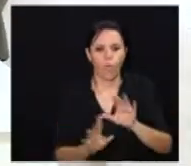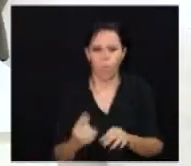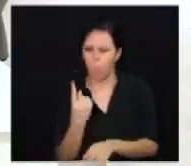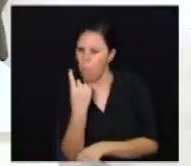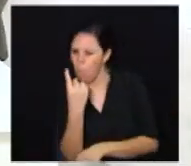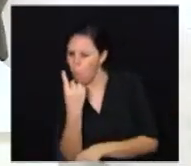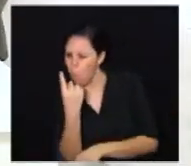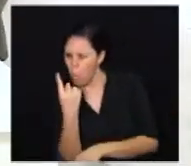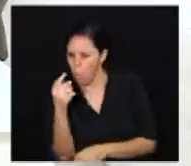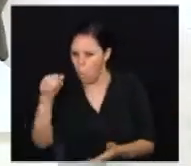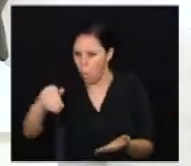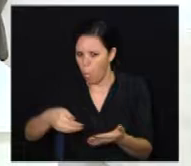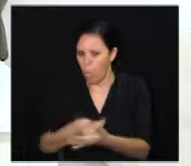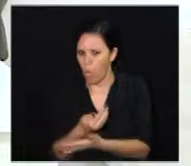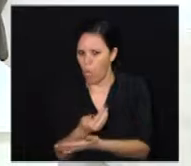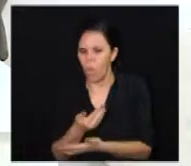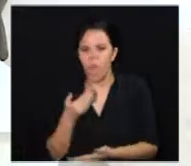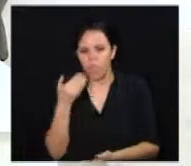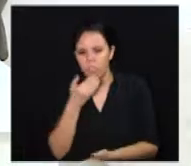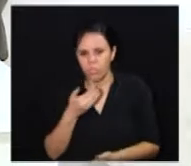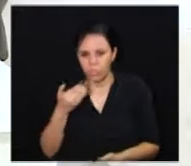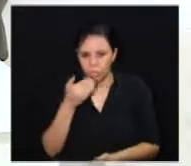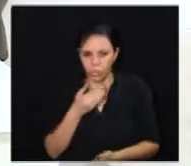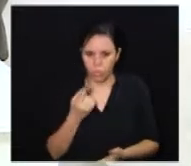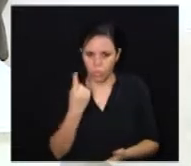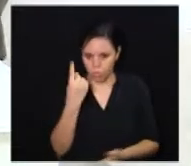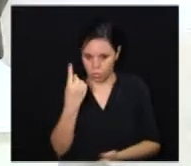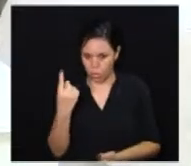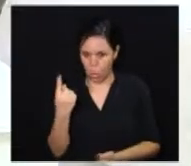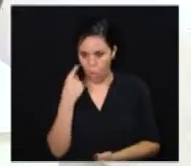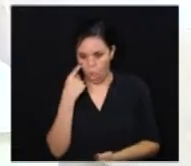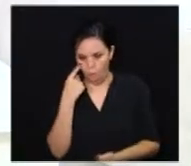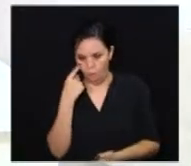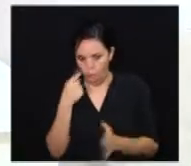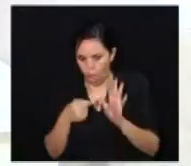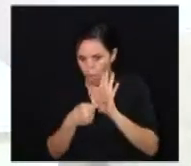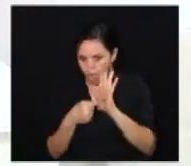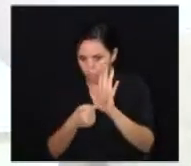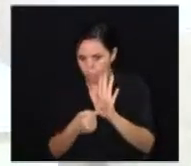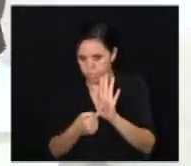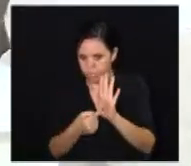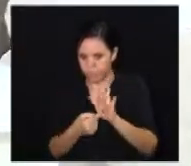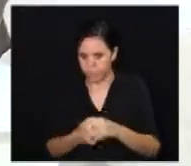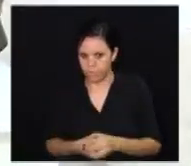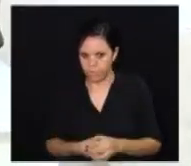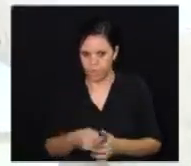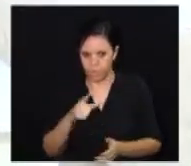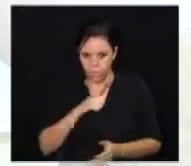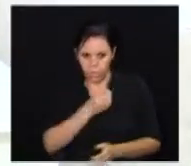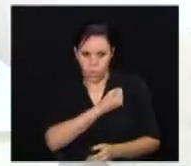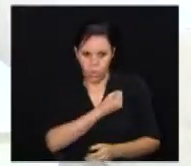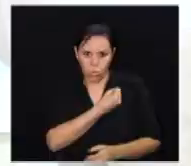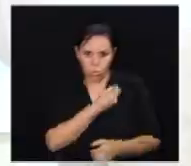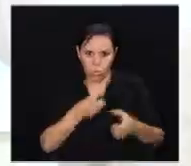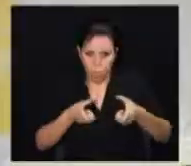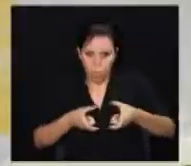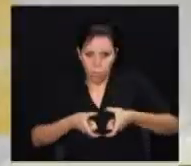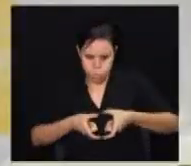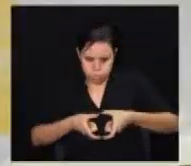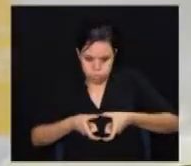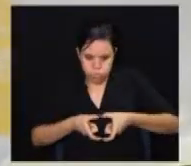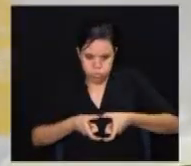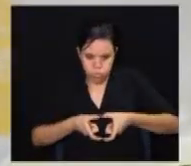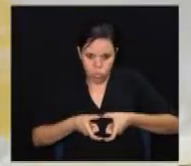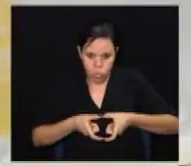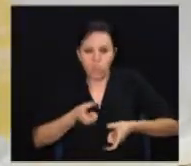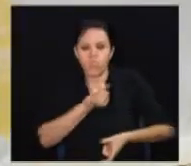menos de sobremesa, que é o que eu tenho aqui. Tá. Eu vou fazer alguns pra gente ver. Né? E esse aro tem número? Esse aro tem número, é o